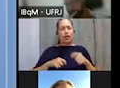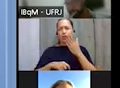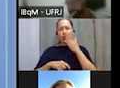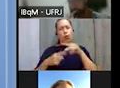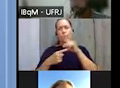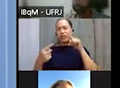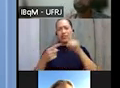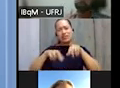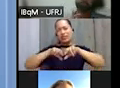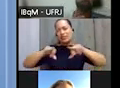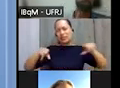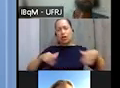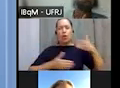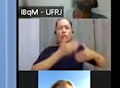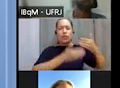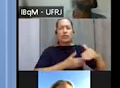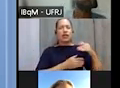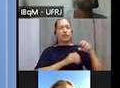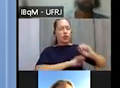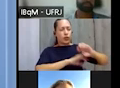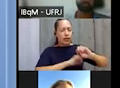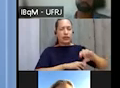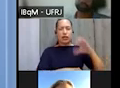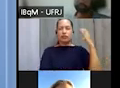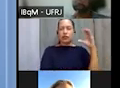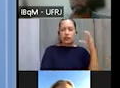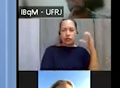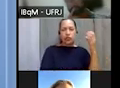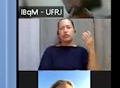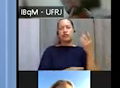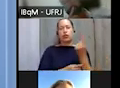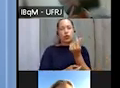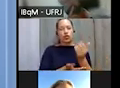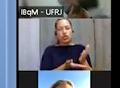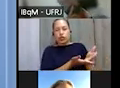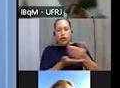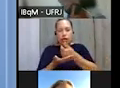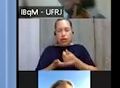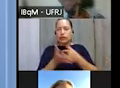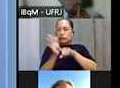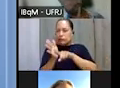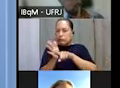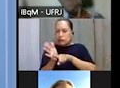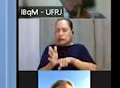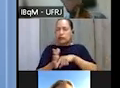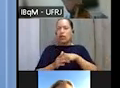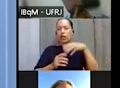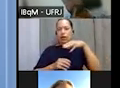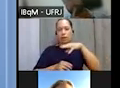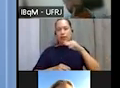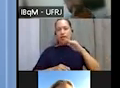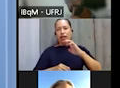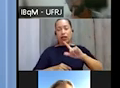processos educativos, científicos, prospecção de recursos e exploração mineral. Os fósseis são patrimônio